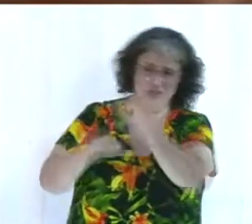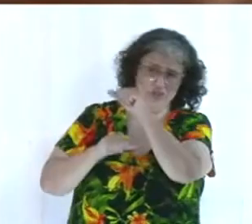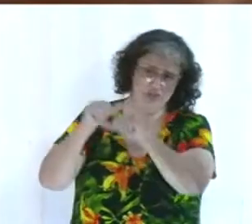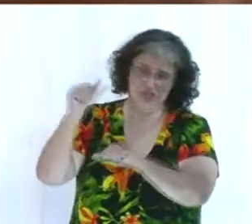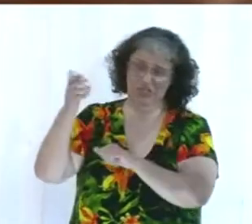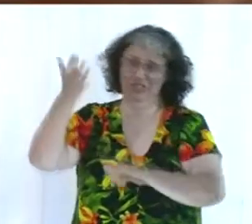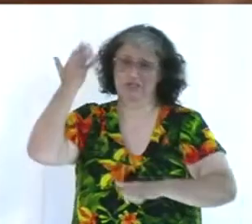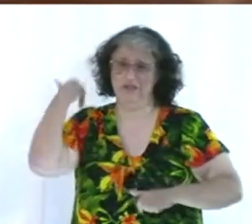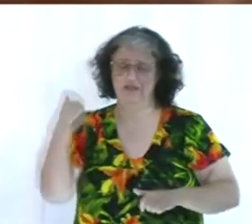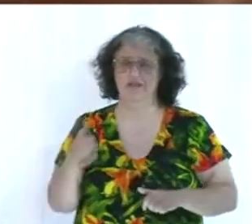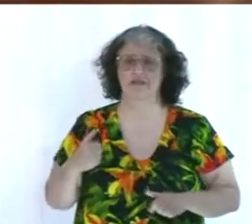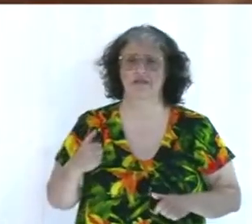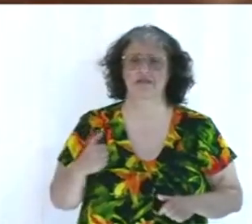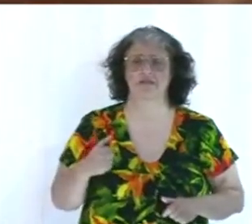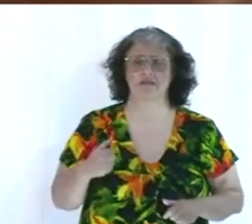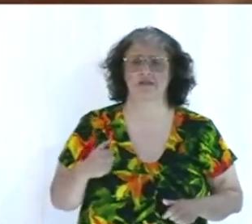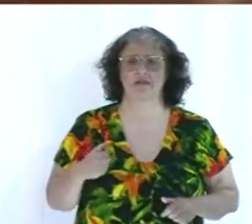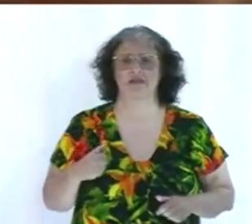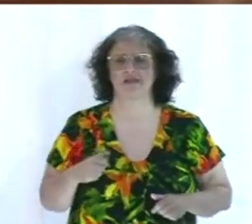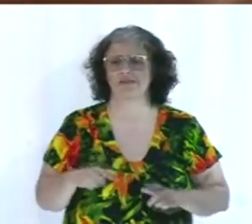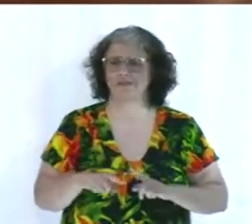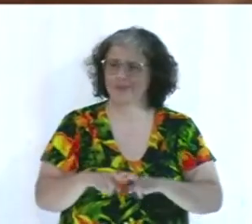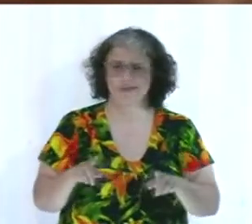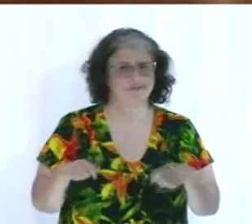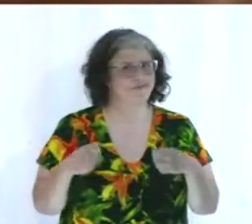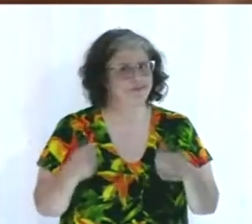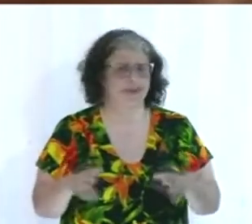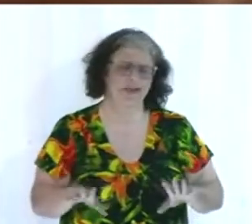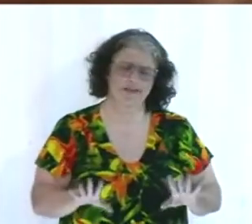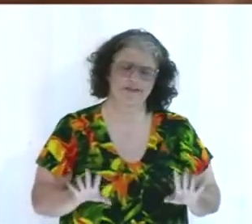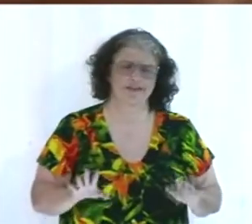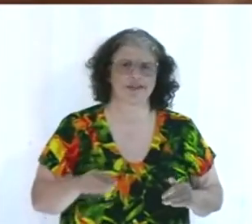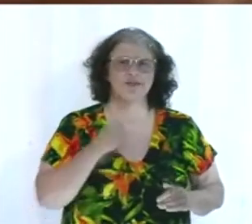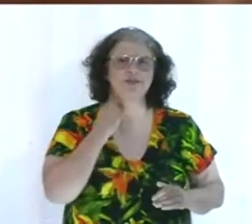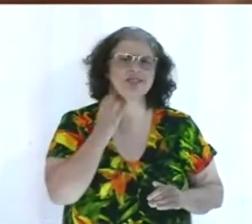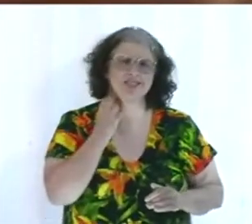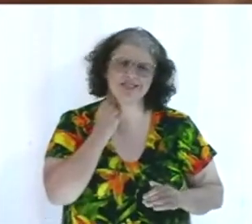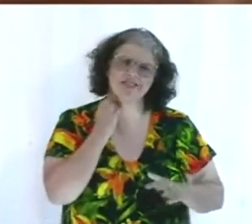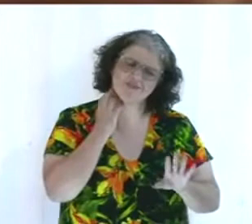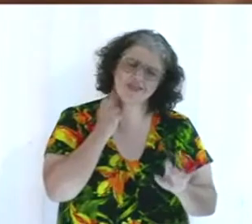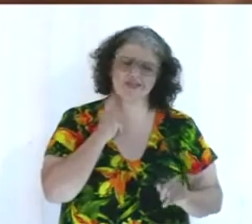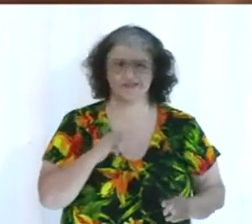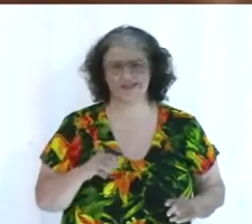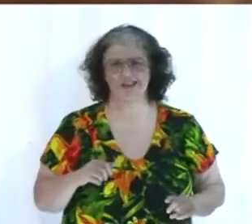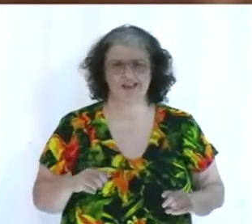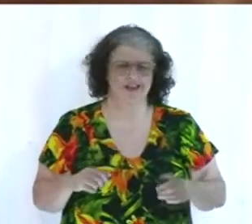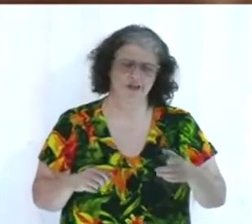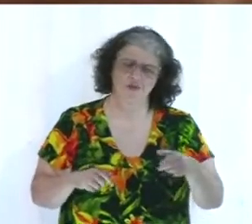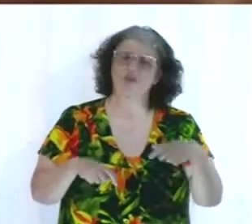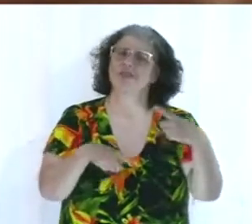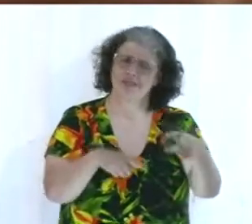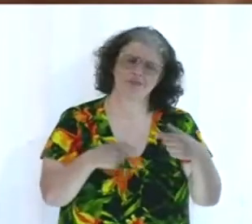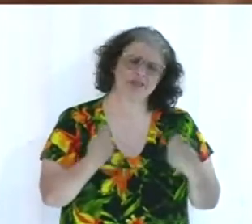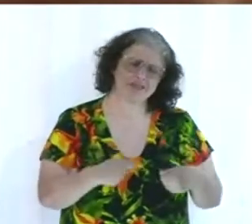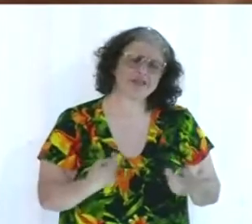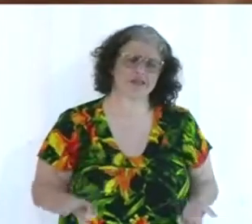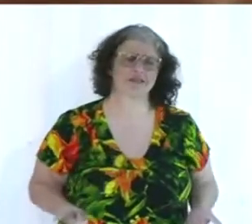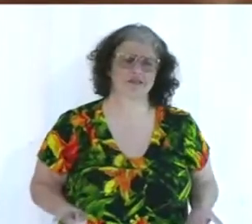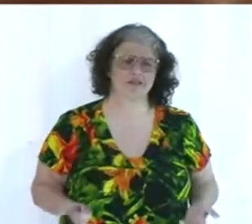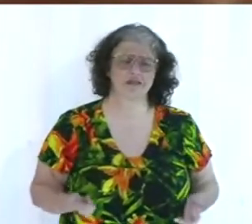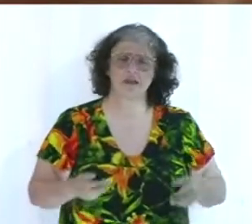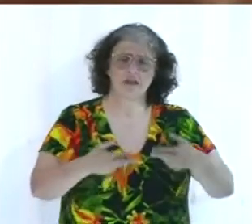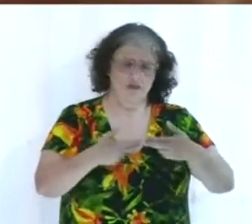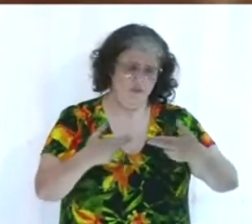nome, mas como que dizendo: olha, você precisa fazer alguma coisa para merecer a bênção de Deus, você precisa fazer